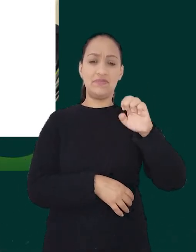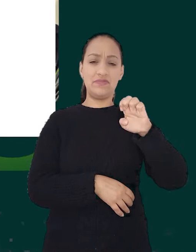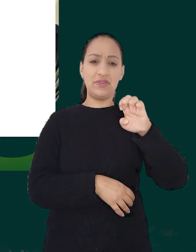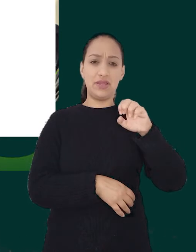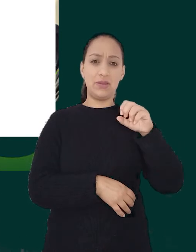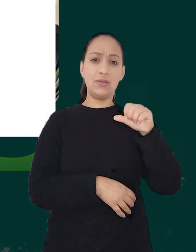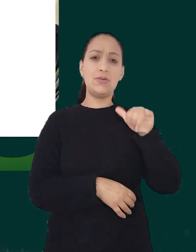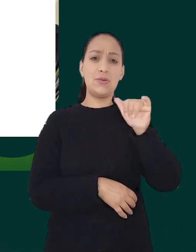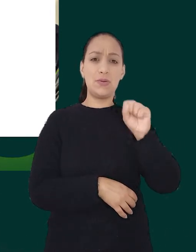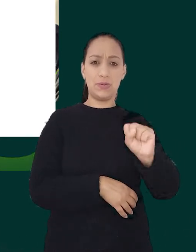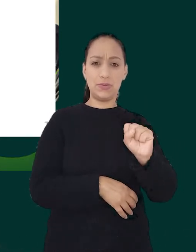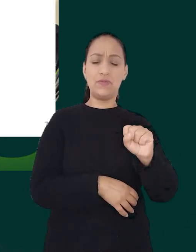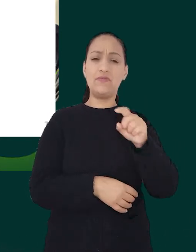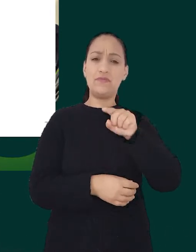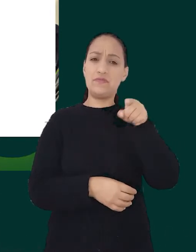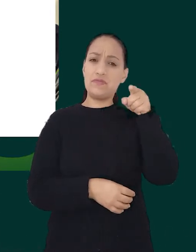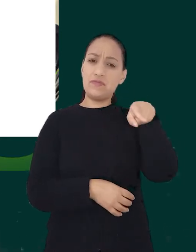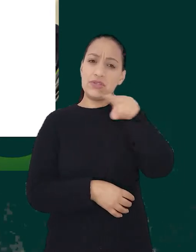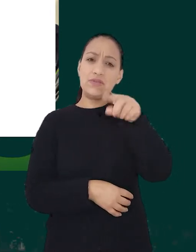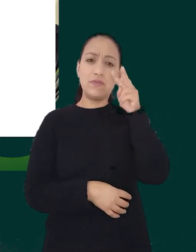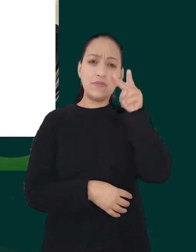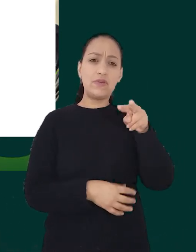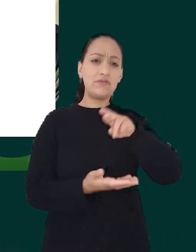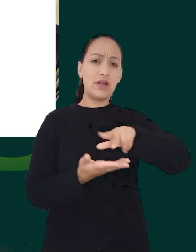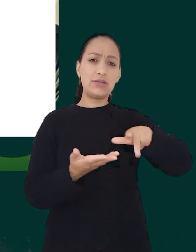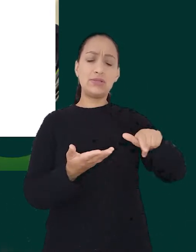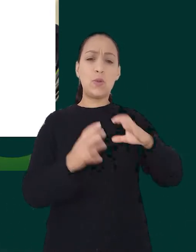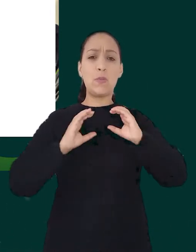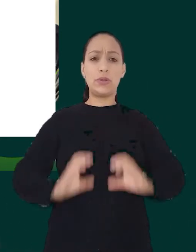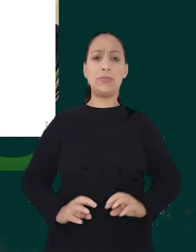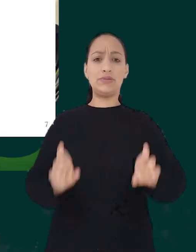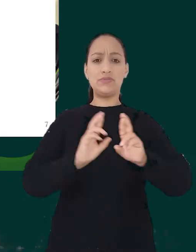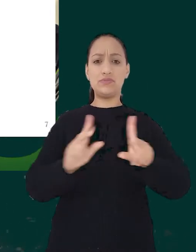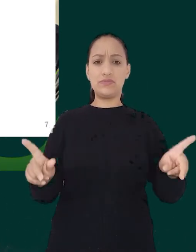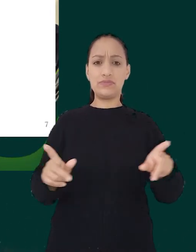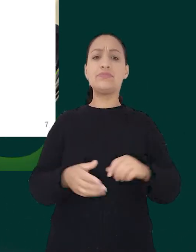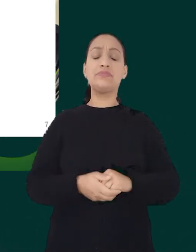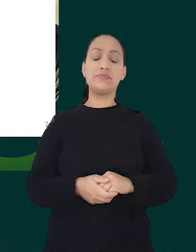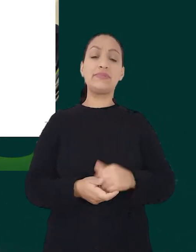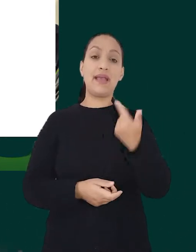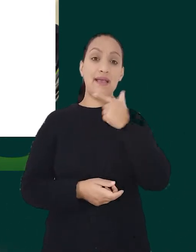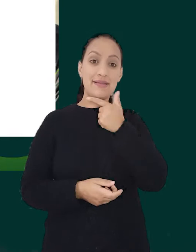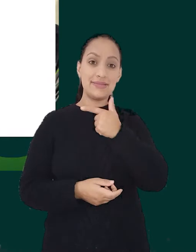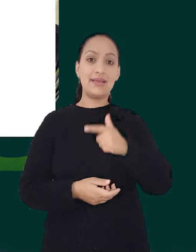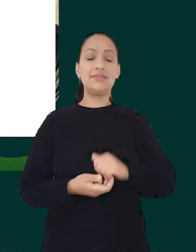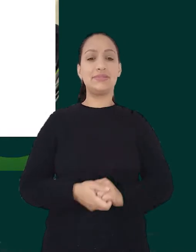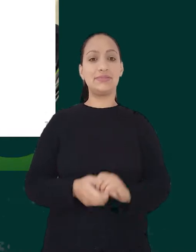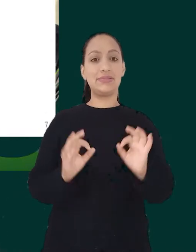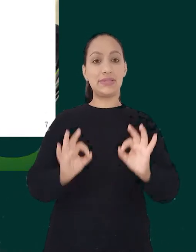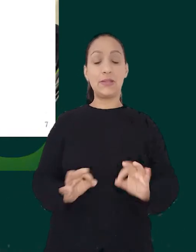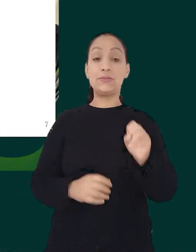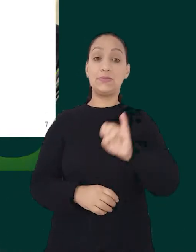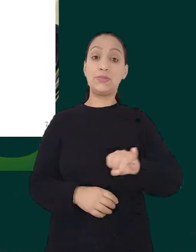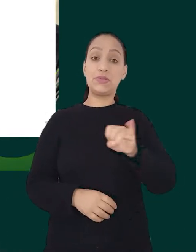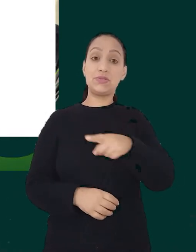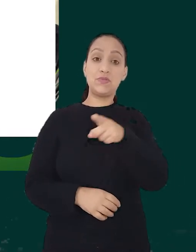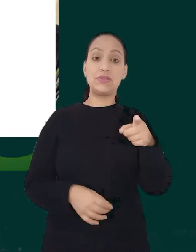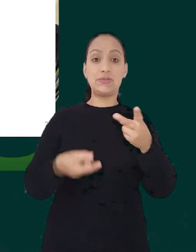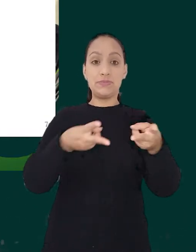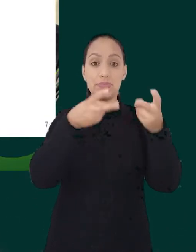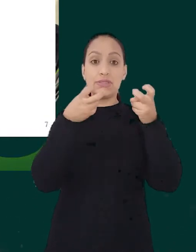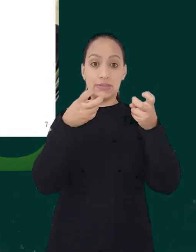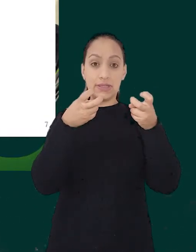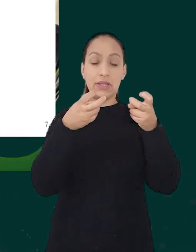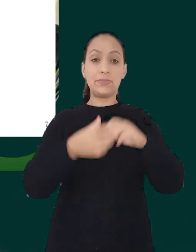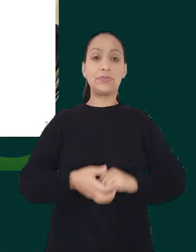Vocês vão ver um monte de NPC com comportamentos adversos, alguns bem engraçados, tá? Então é bem importante isso, que vocês